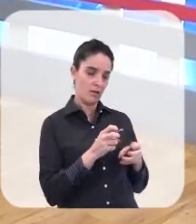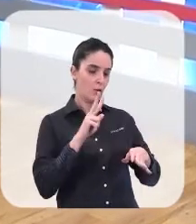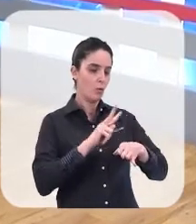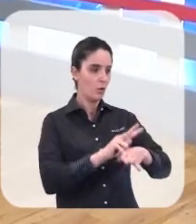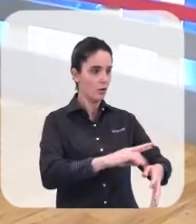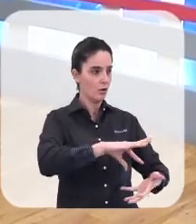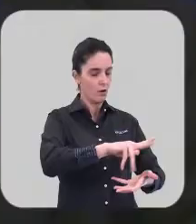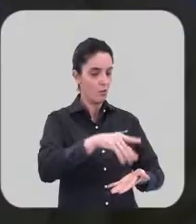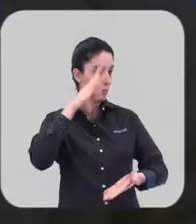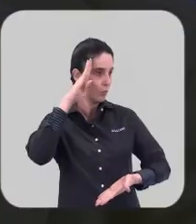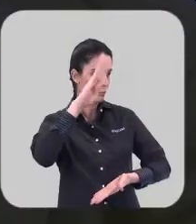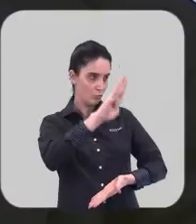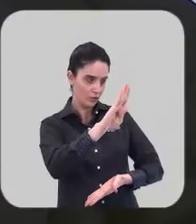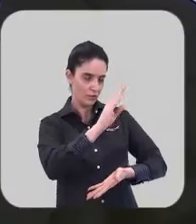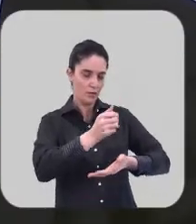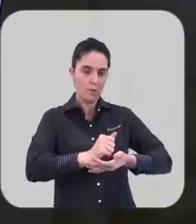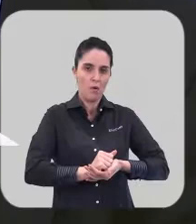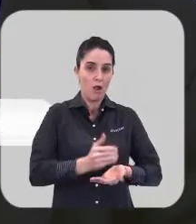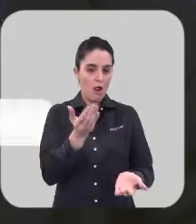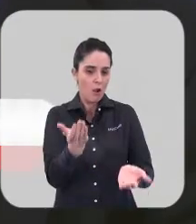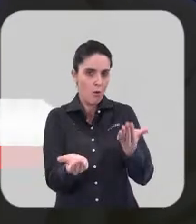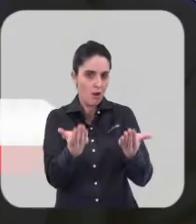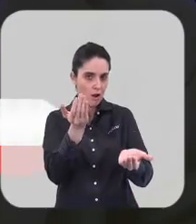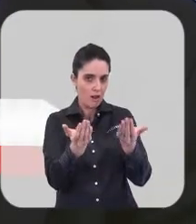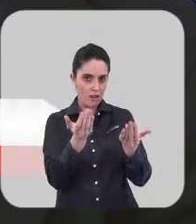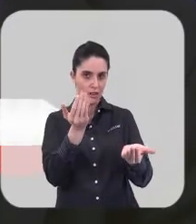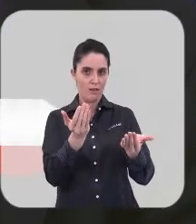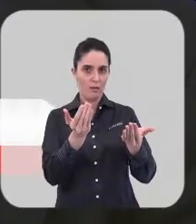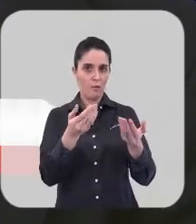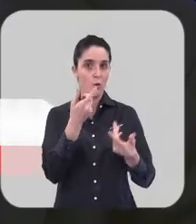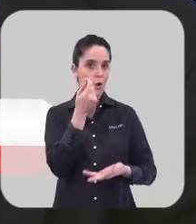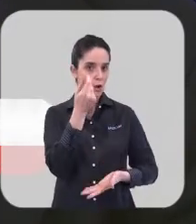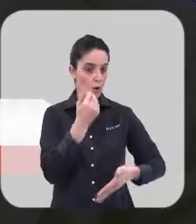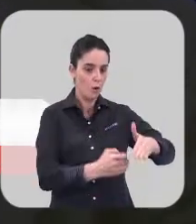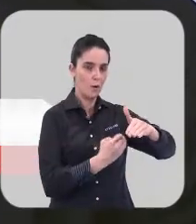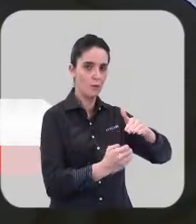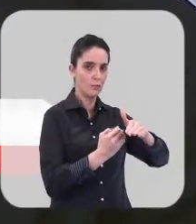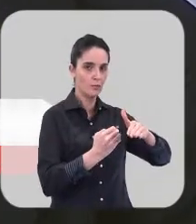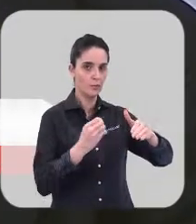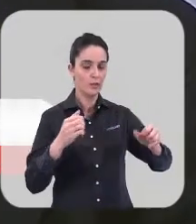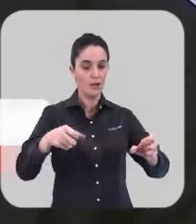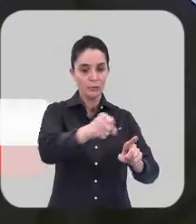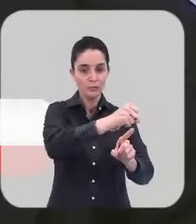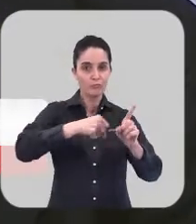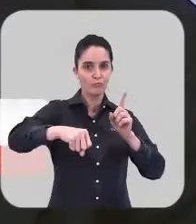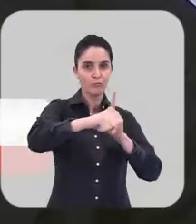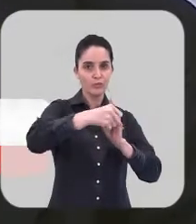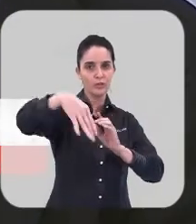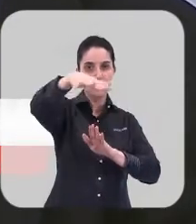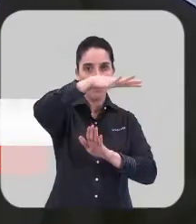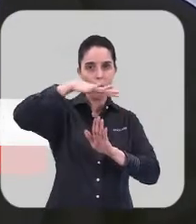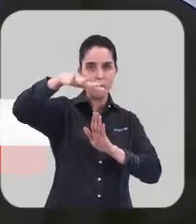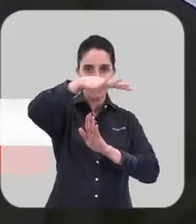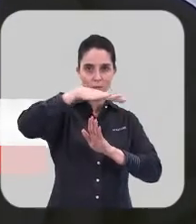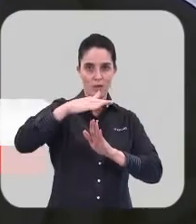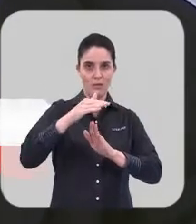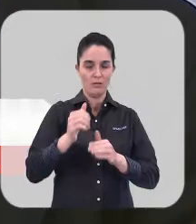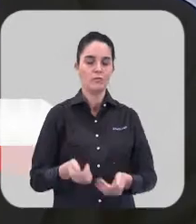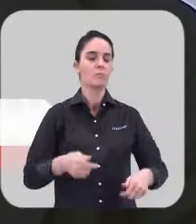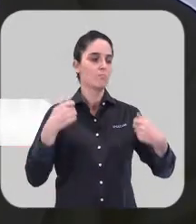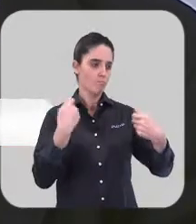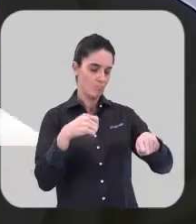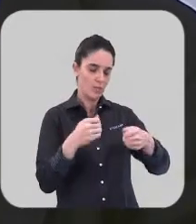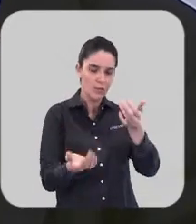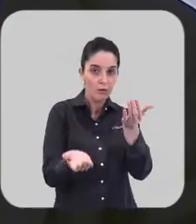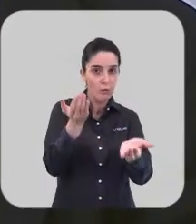sustentabilidade principal é a seguinte, é o equilíbrio entre o aspecto econômico de uma empresa com a sociedade e com o meio ambiente. Isso tem que ter um